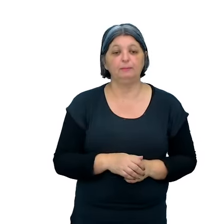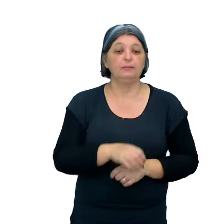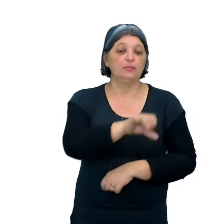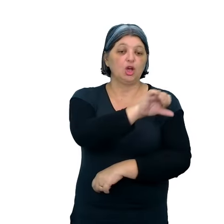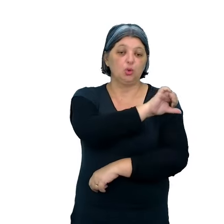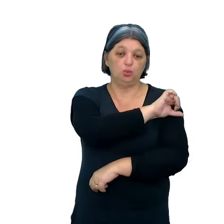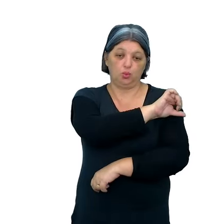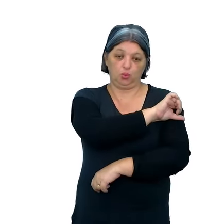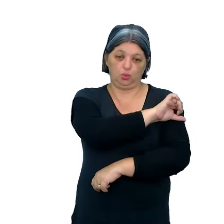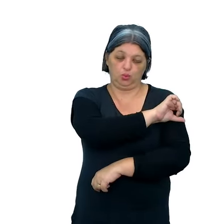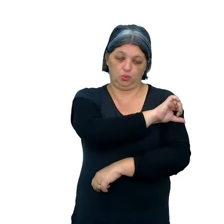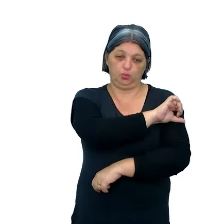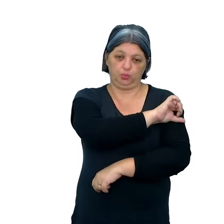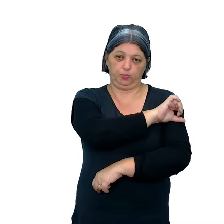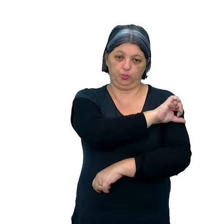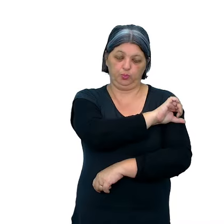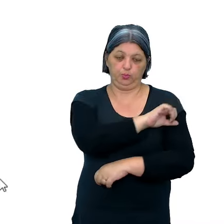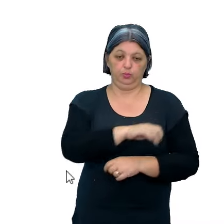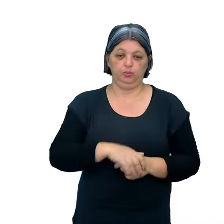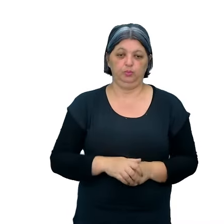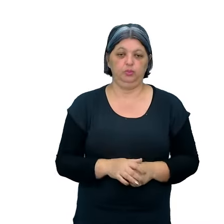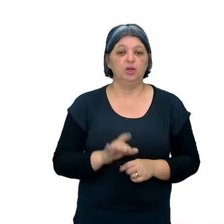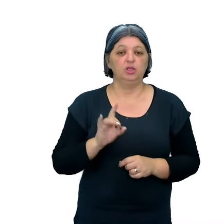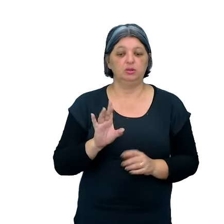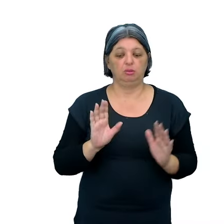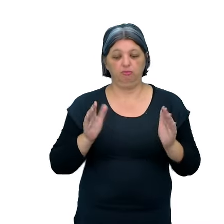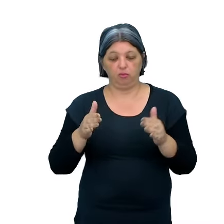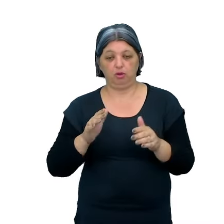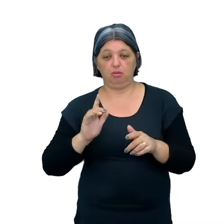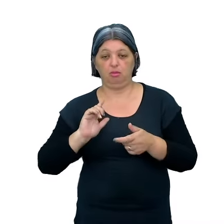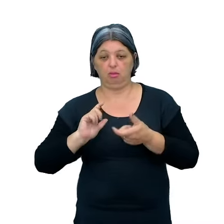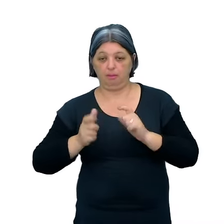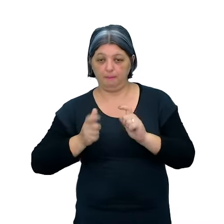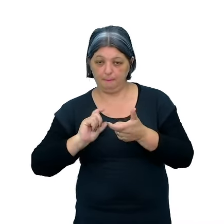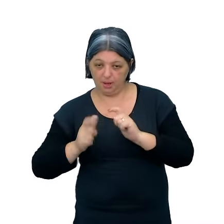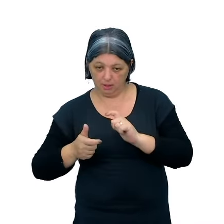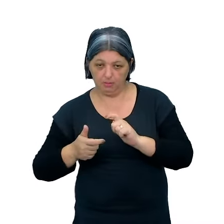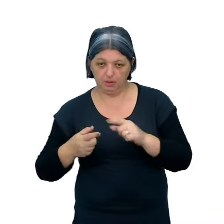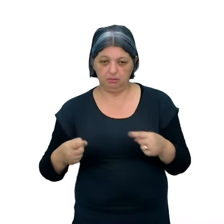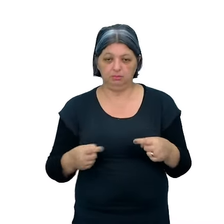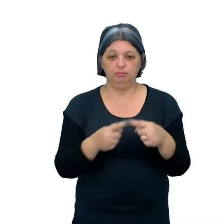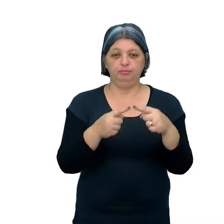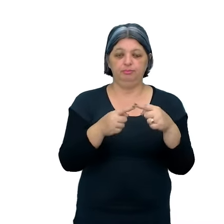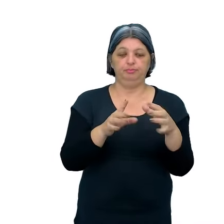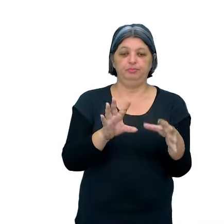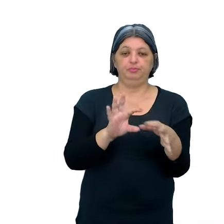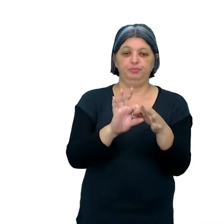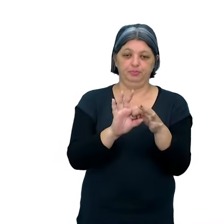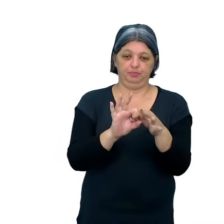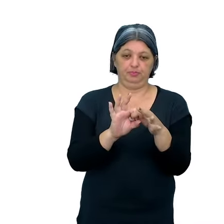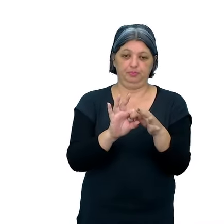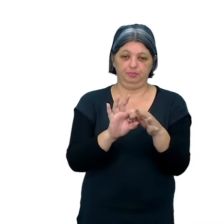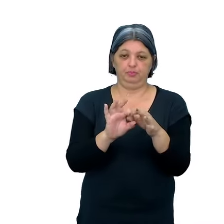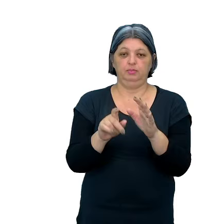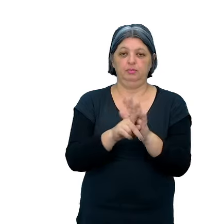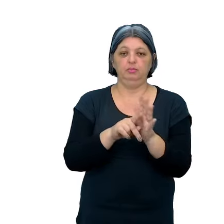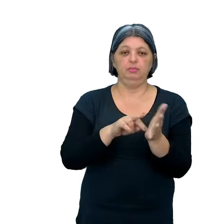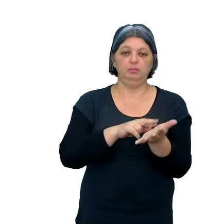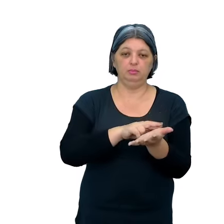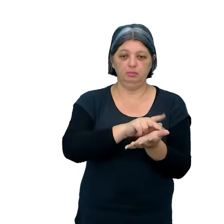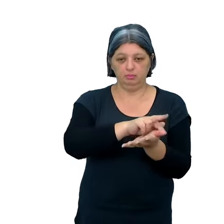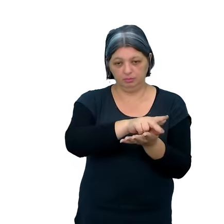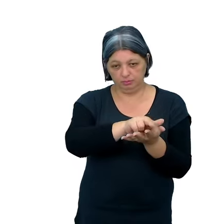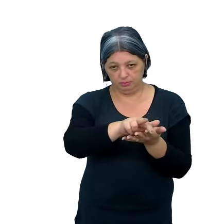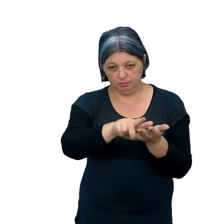nono ano, basicamente, o meme, ele será mais vinculado à questão da multissemiose, né,